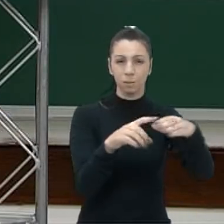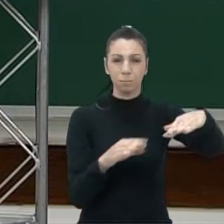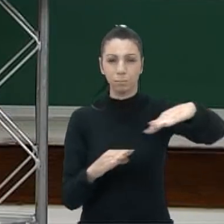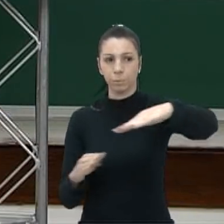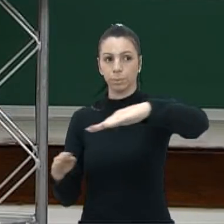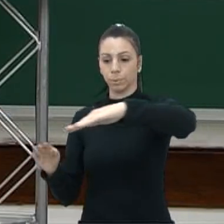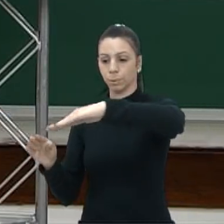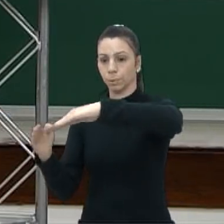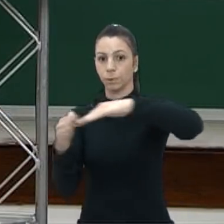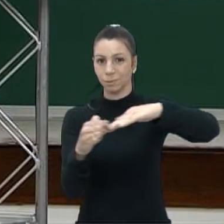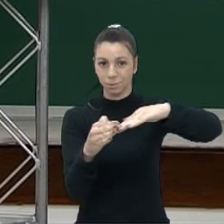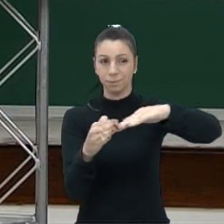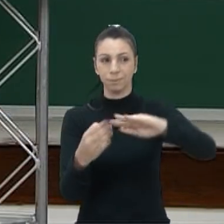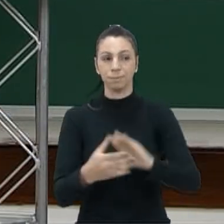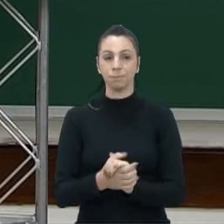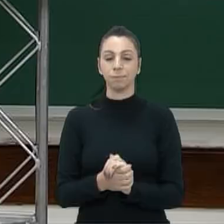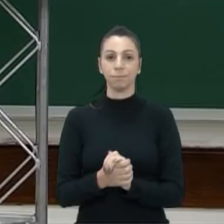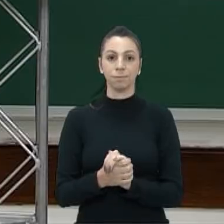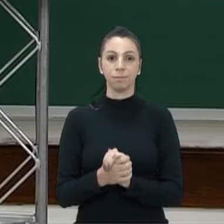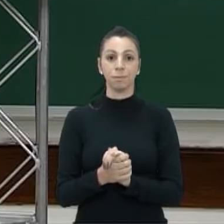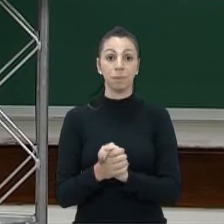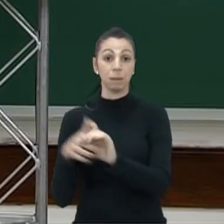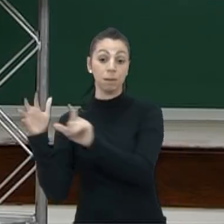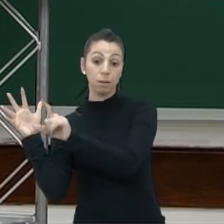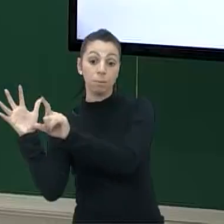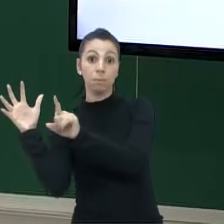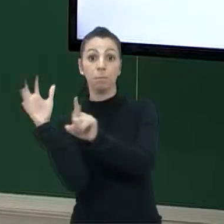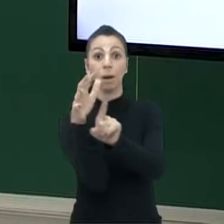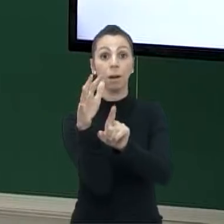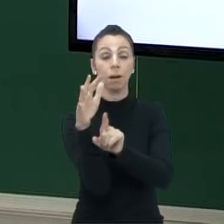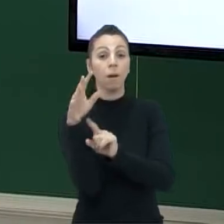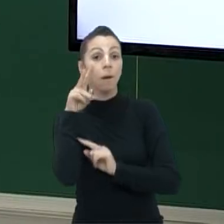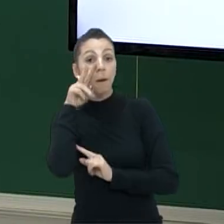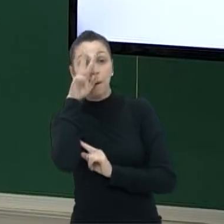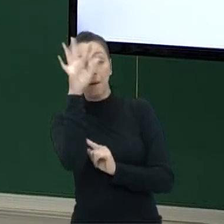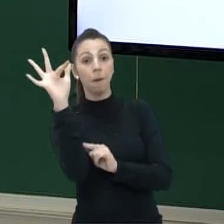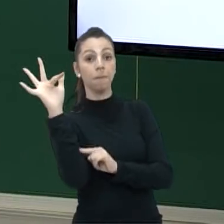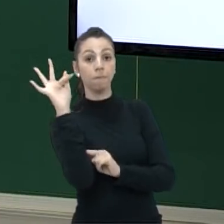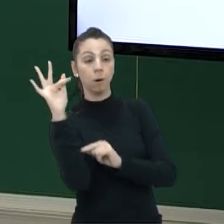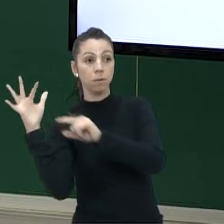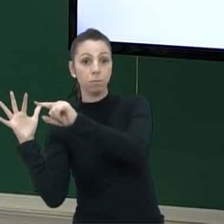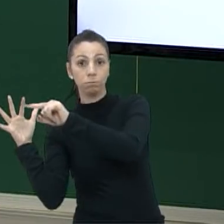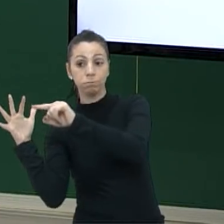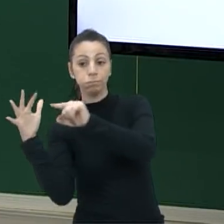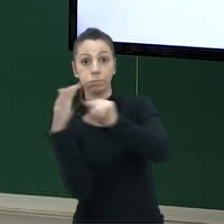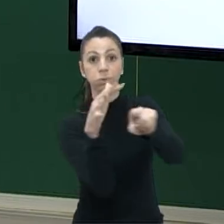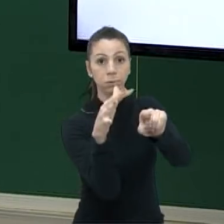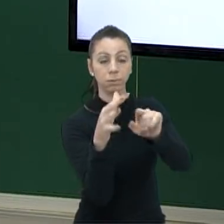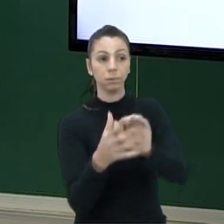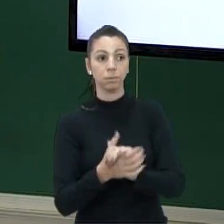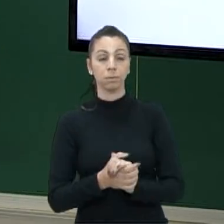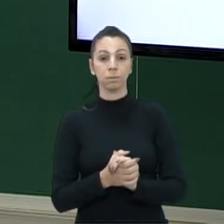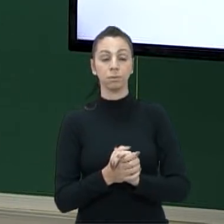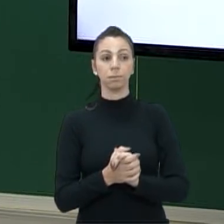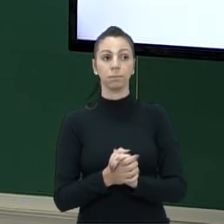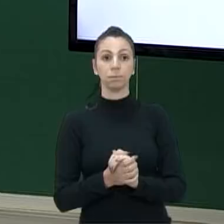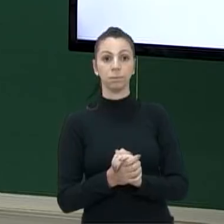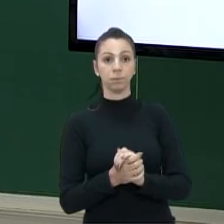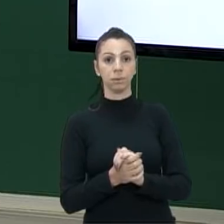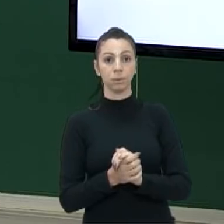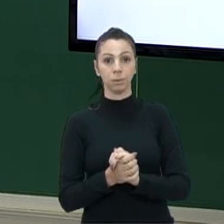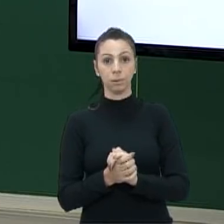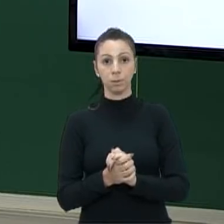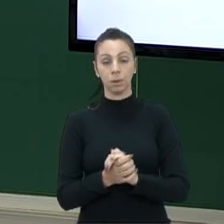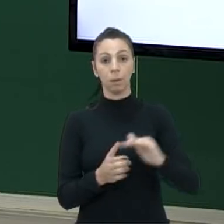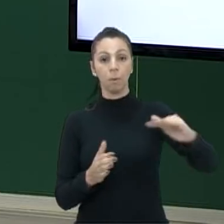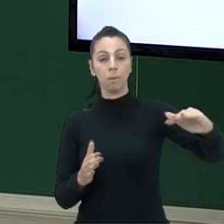Então, nesse momento, tem que ter alguma força empurrando ele para cá. No momento em que ele está nesse ponto, por exemplo, aqui, ele novamente